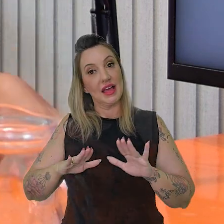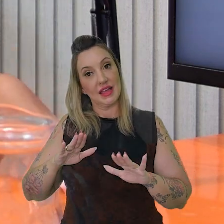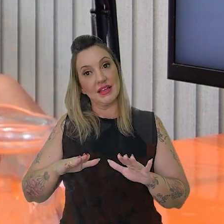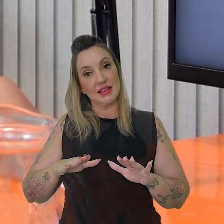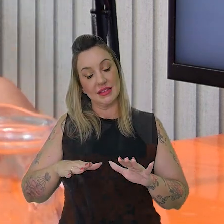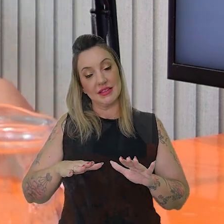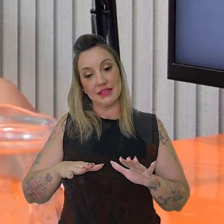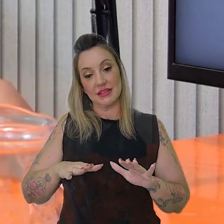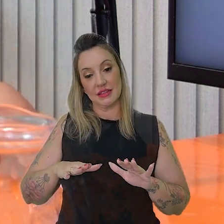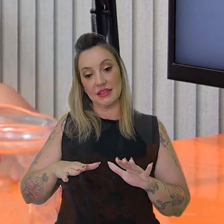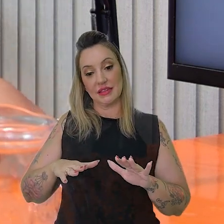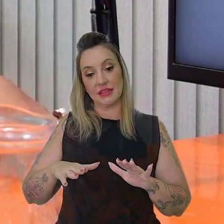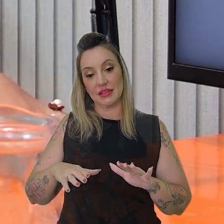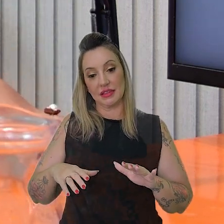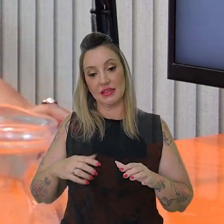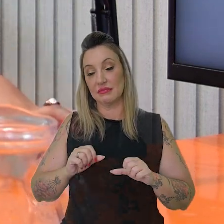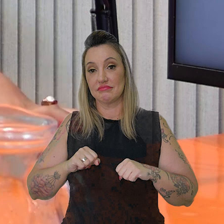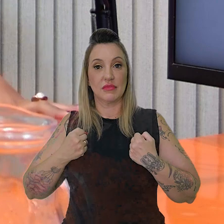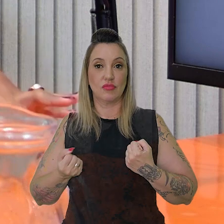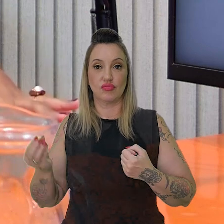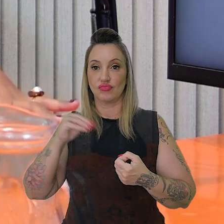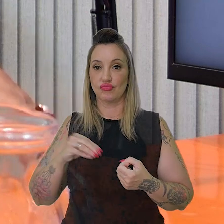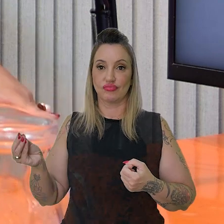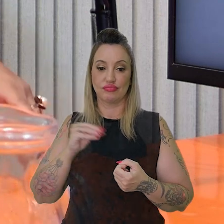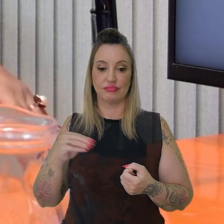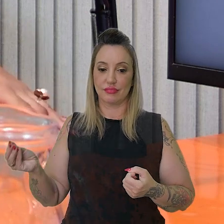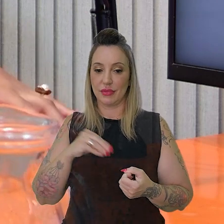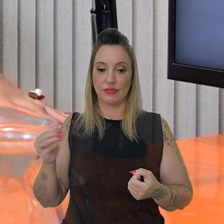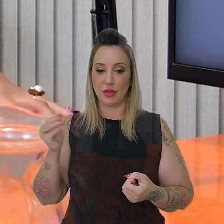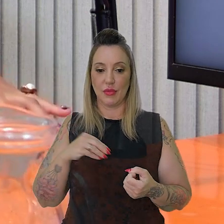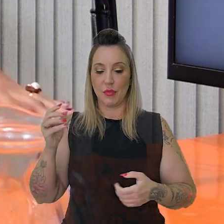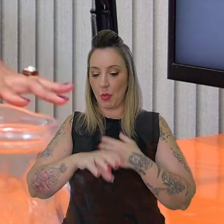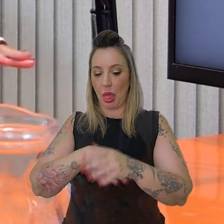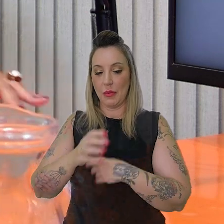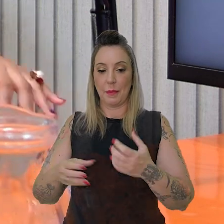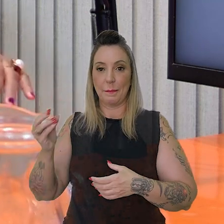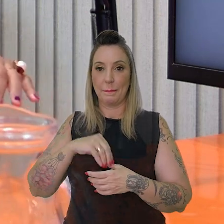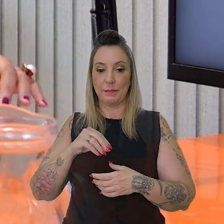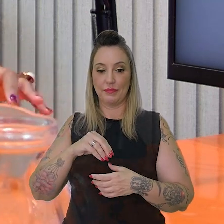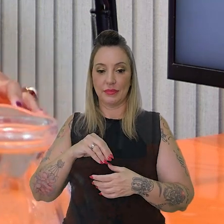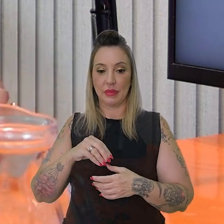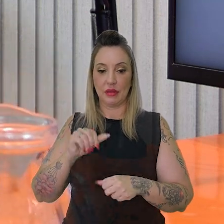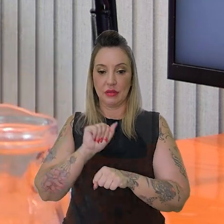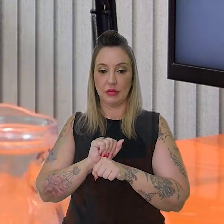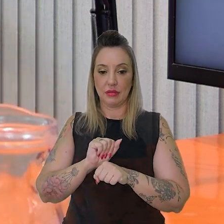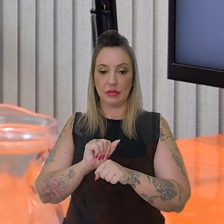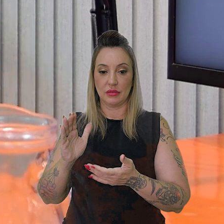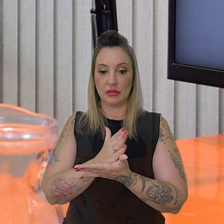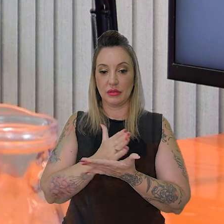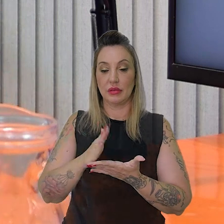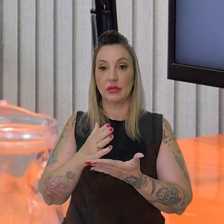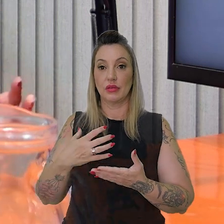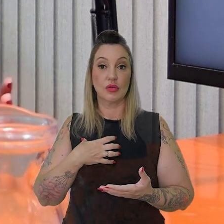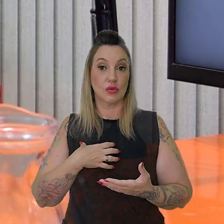vezes não a gente não se nem se esforça para colocar a gente ou coloca tudo Tá tudo entulhado ou a gente não para no processo de